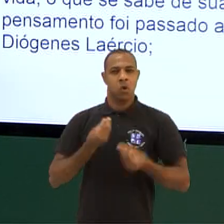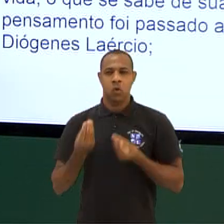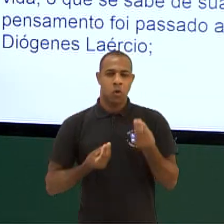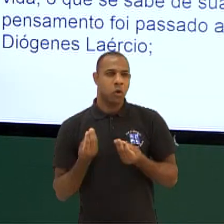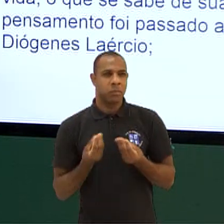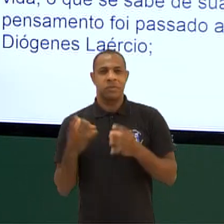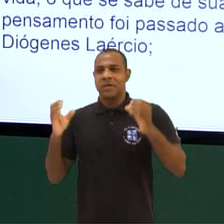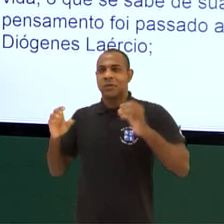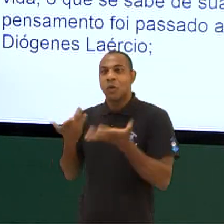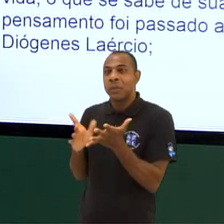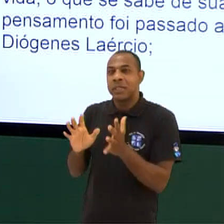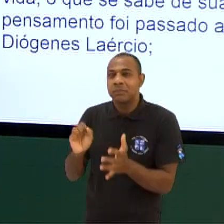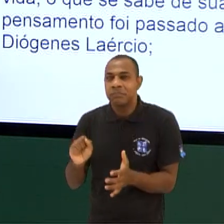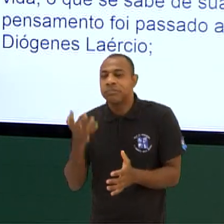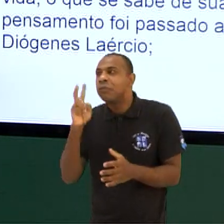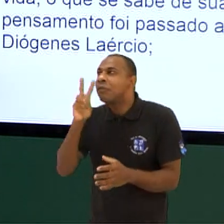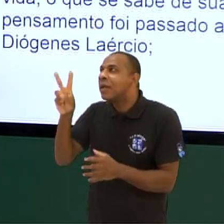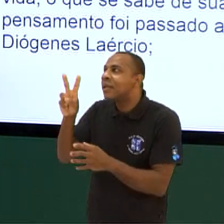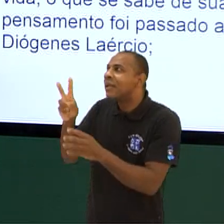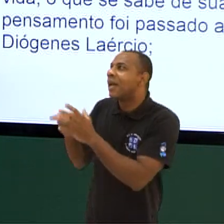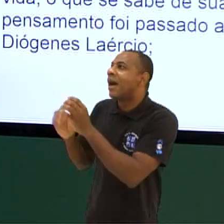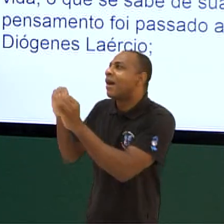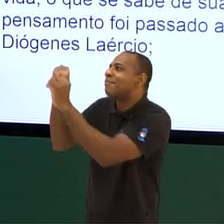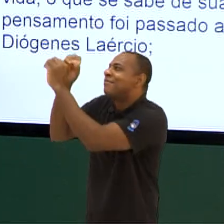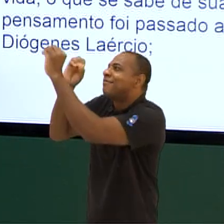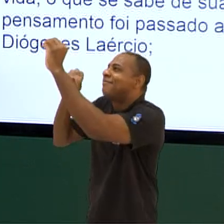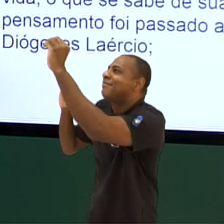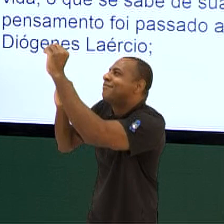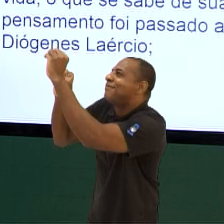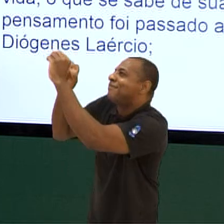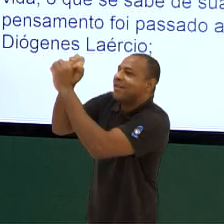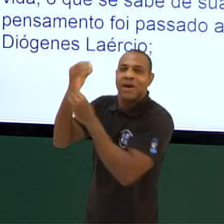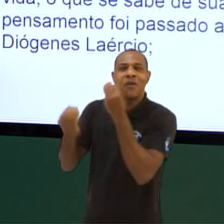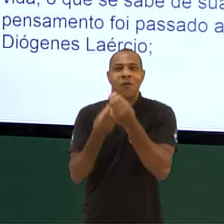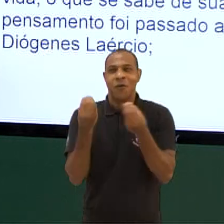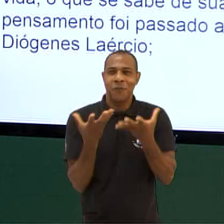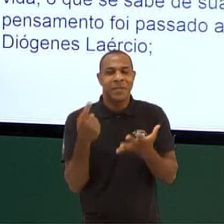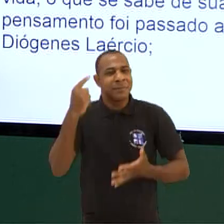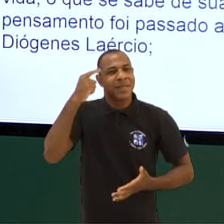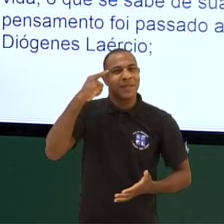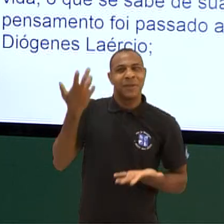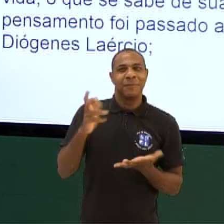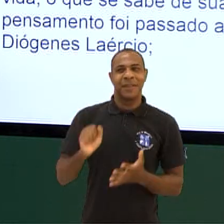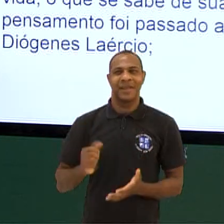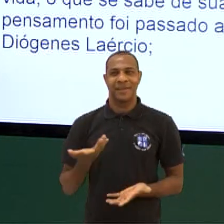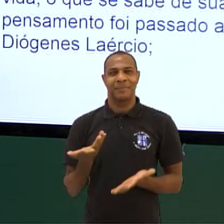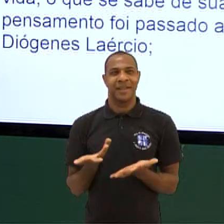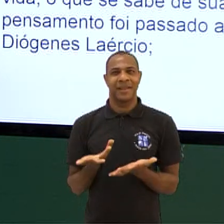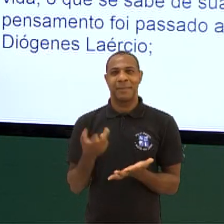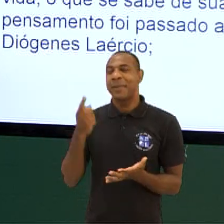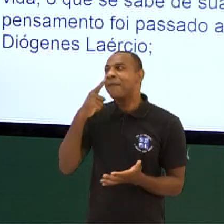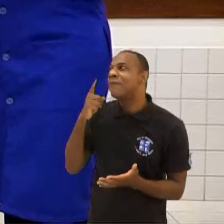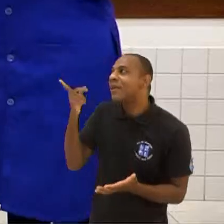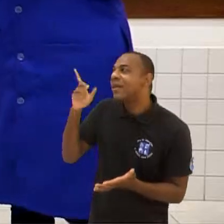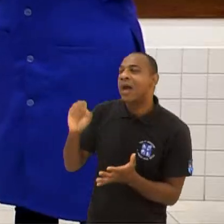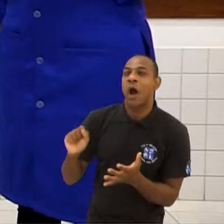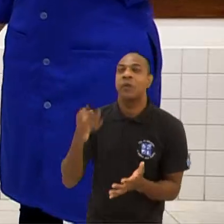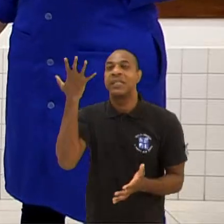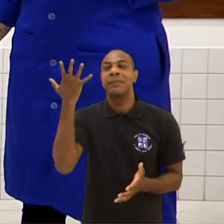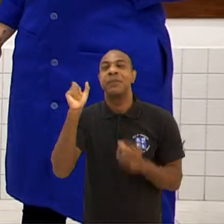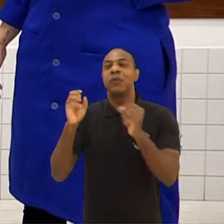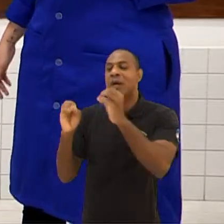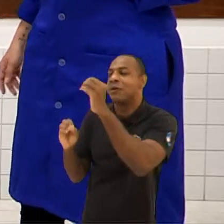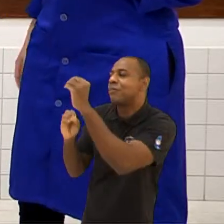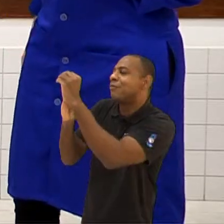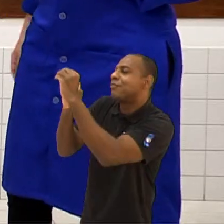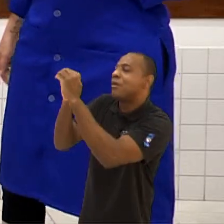o eclipse. Era isso que eu gostaria de falar, né? Então, não tem registro de como ele pensou para prever esse eclipse aí. Né? Apesar bem. De ter